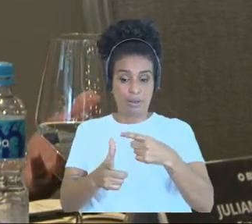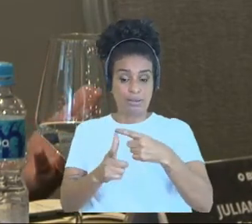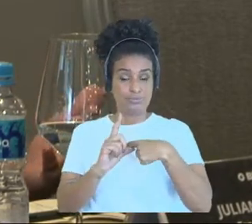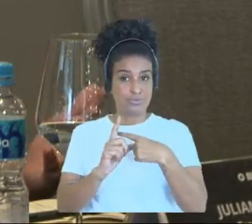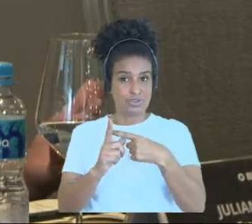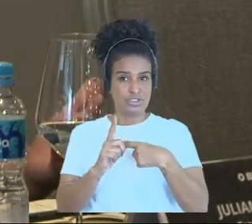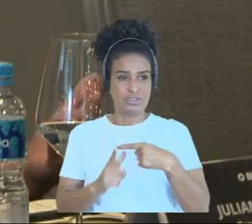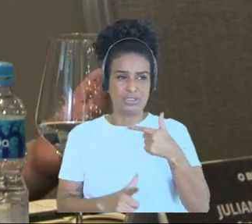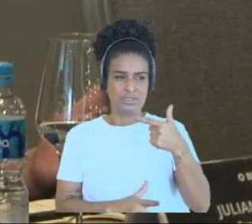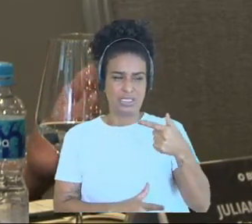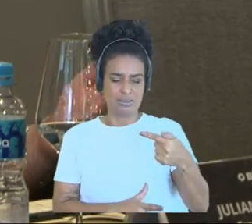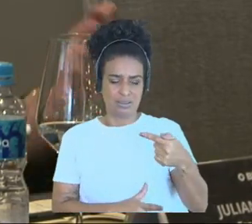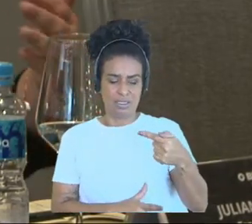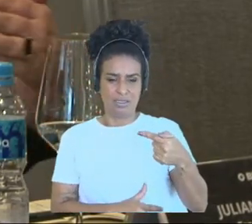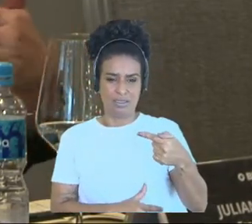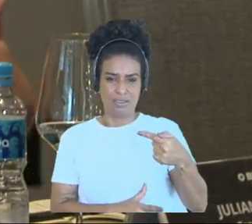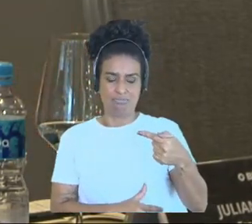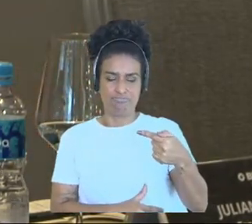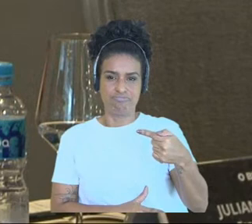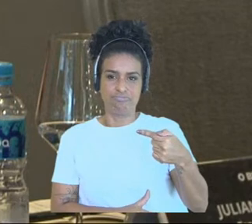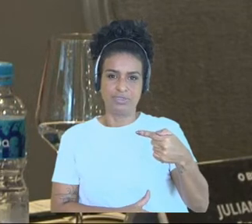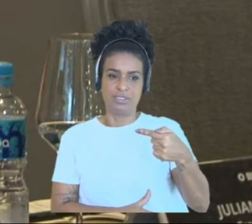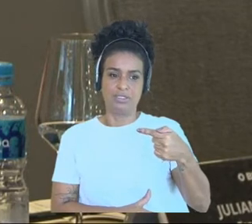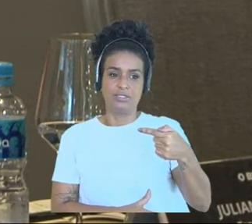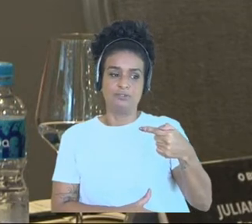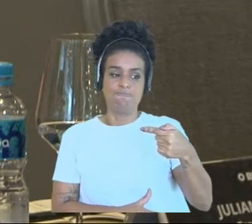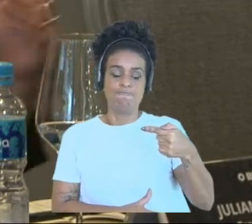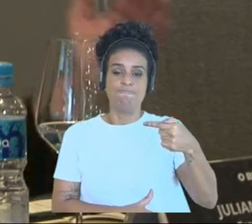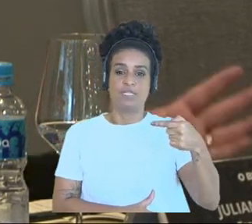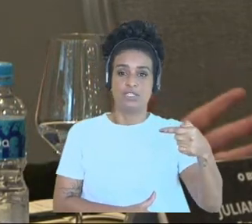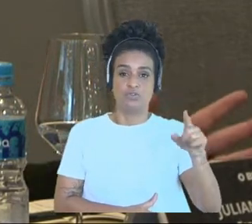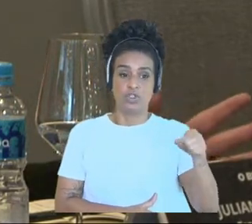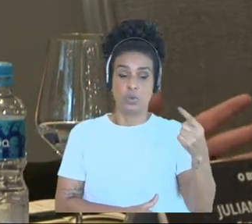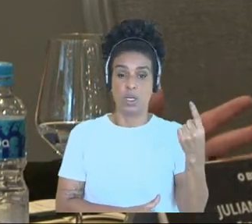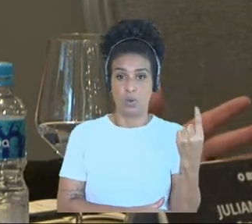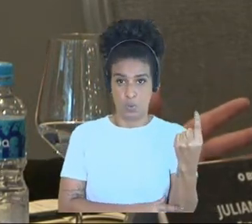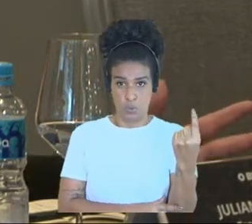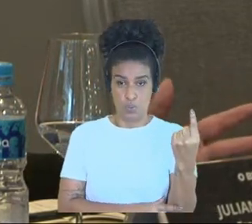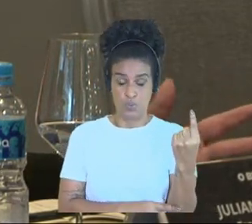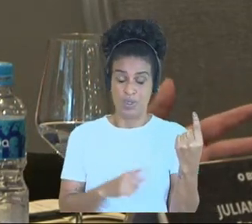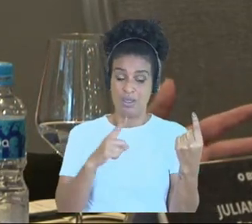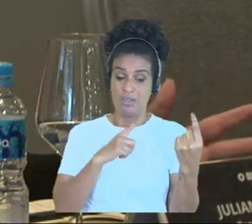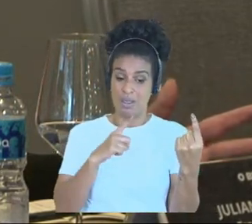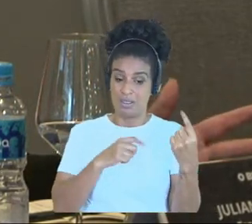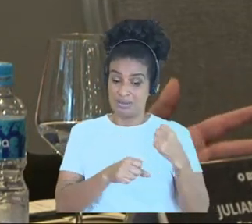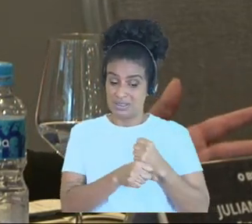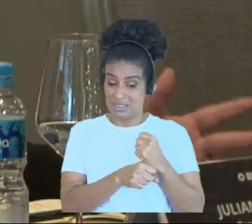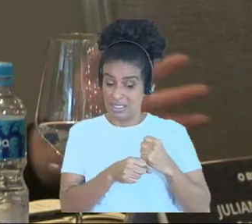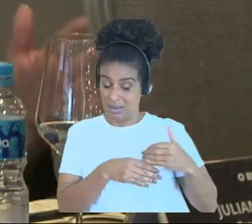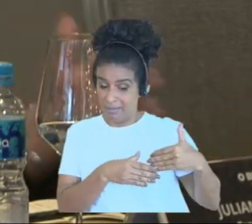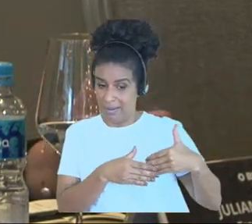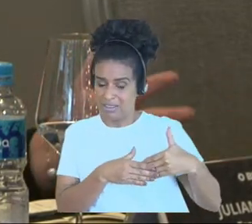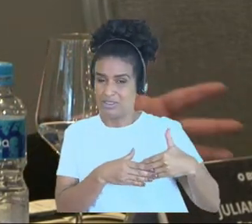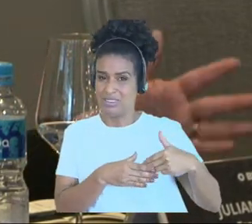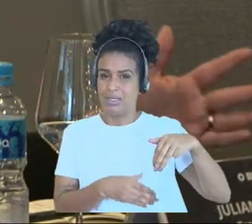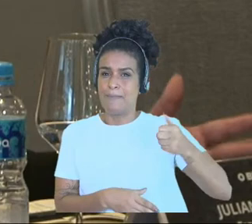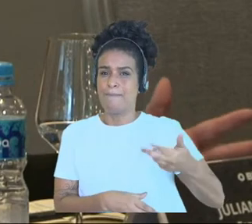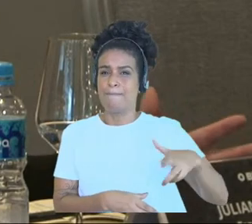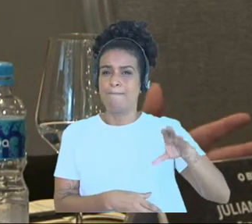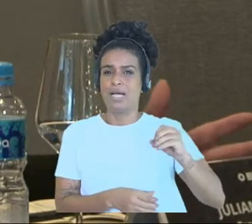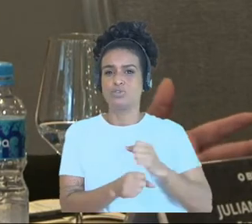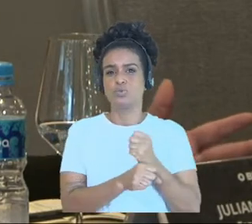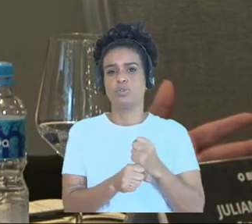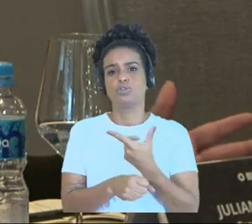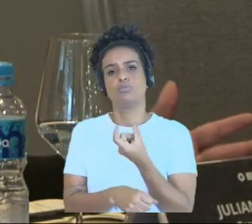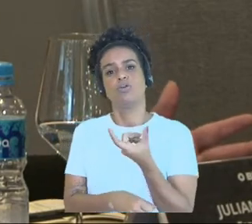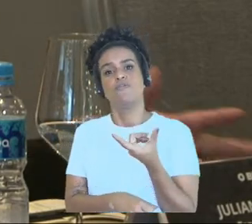baixíssimo, 77,1, para os nossos padrões dos últimos anos, não para padrões emergentes. Mas a gente não tinha esse nível de dívida desde março de 2020, que